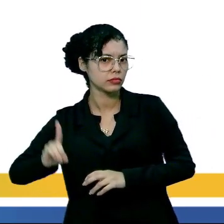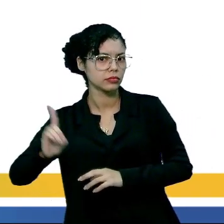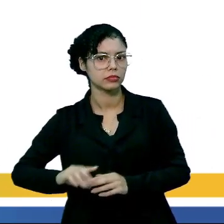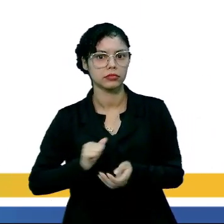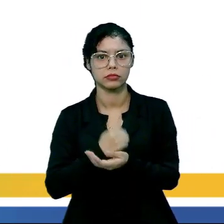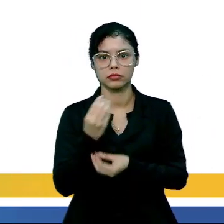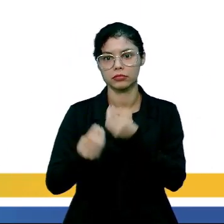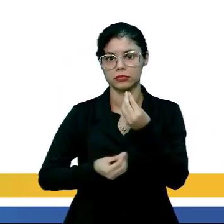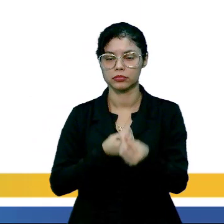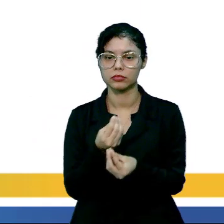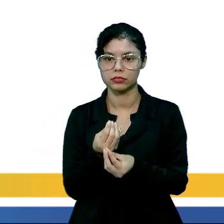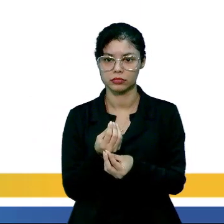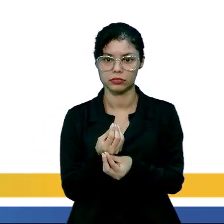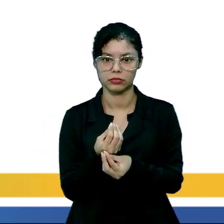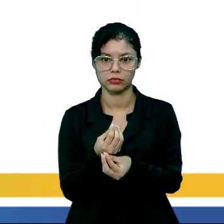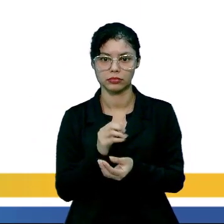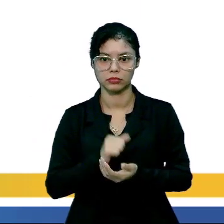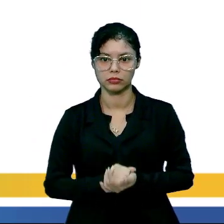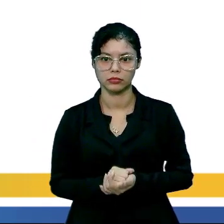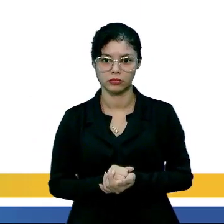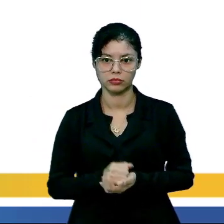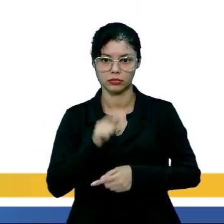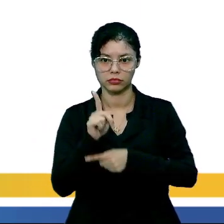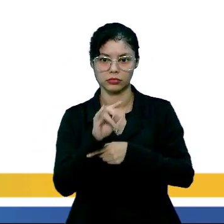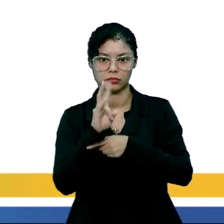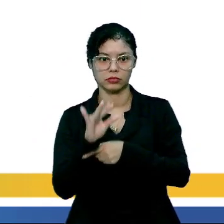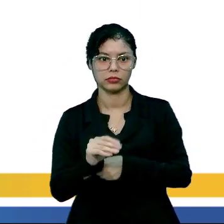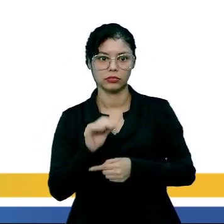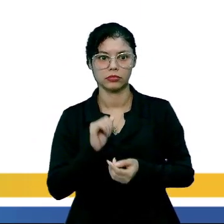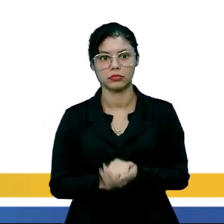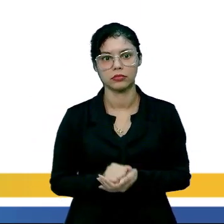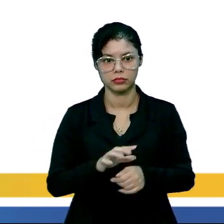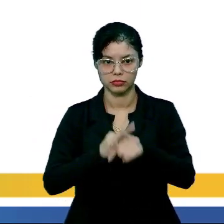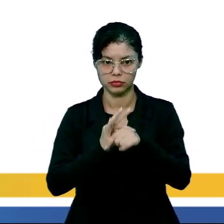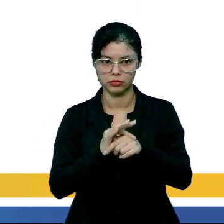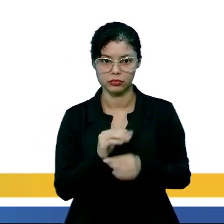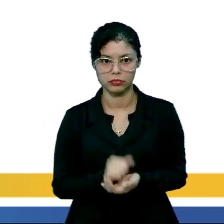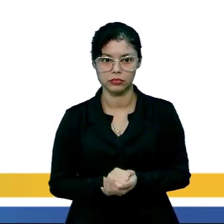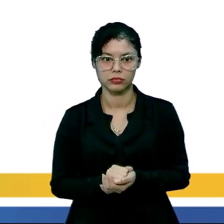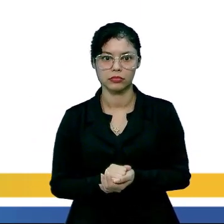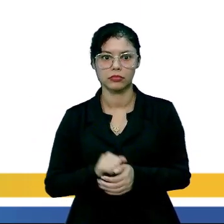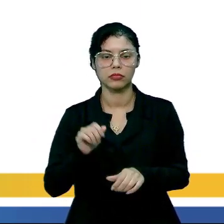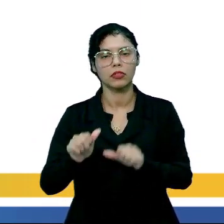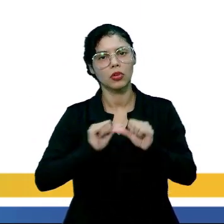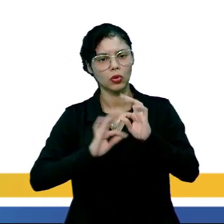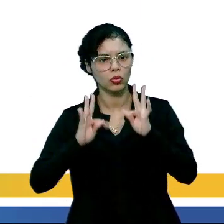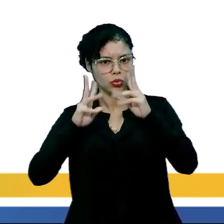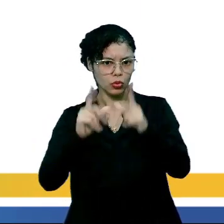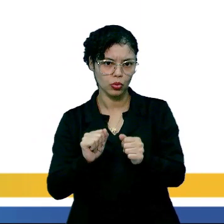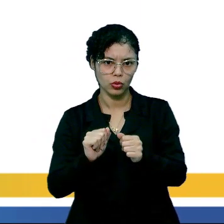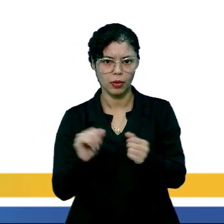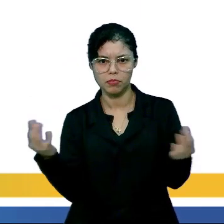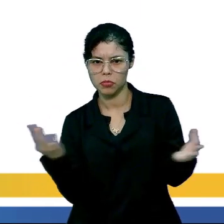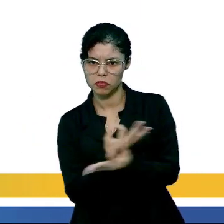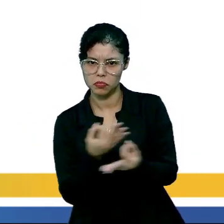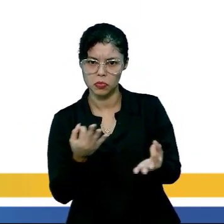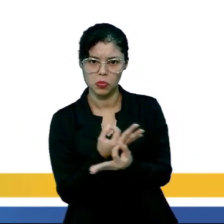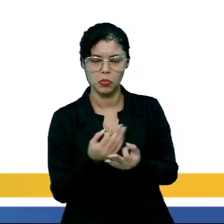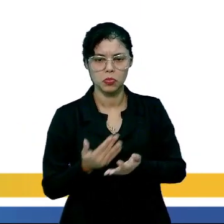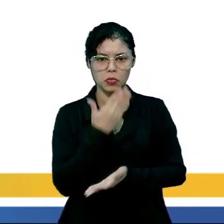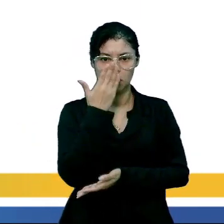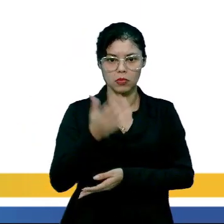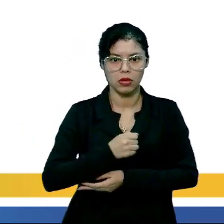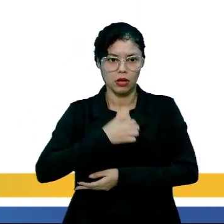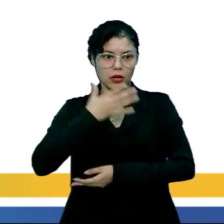para a direita, como numa sofreguidão de gozo carnal, num requebrado luxurioso que